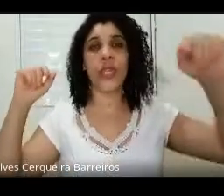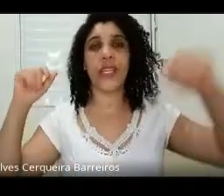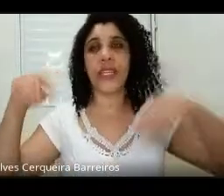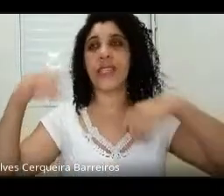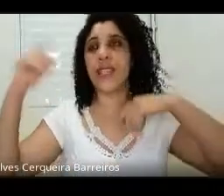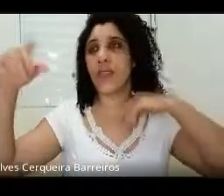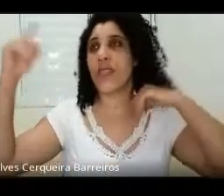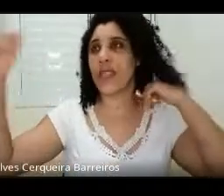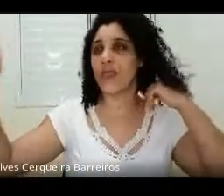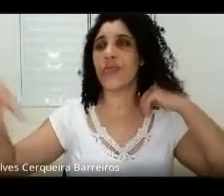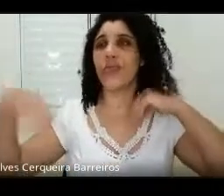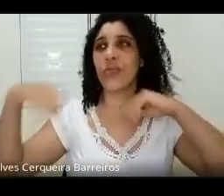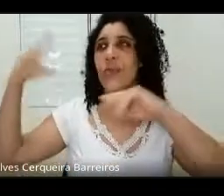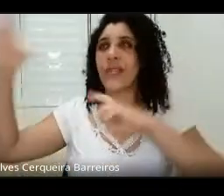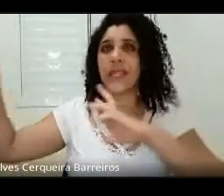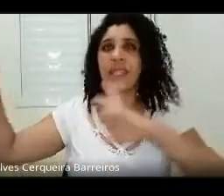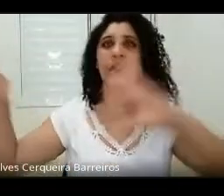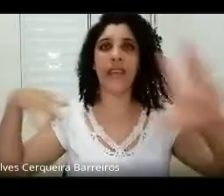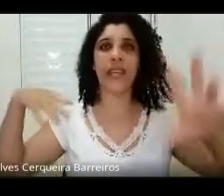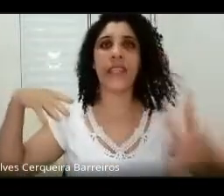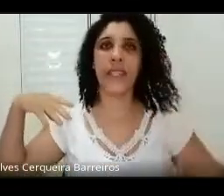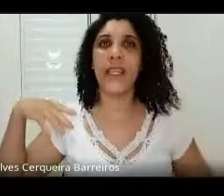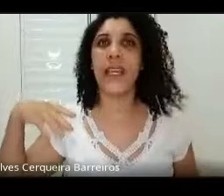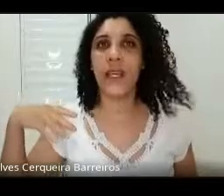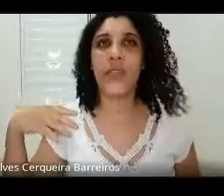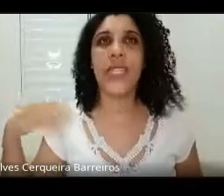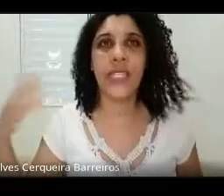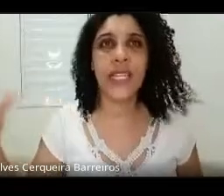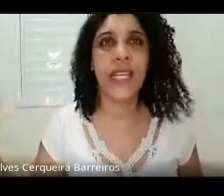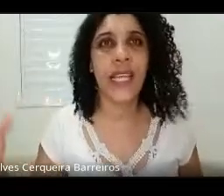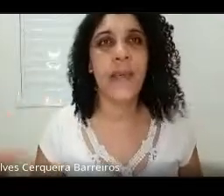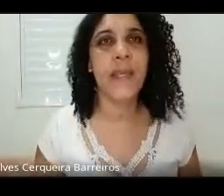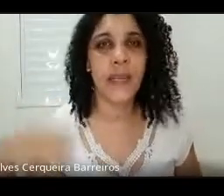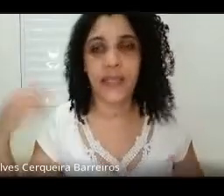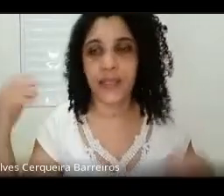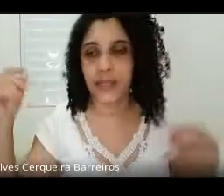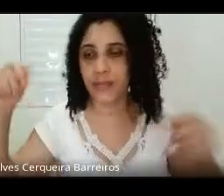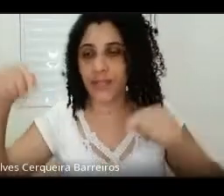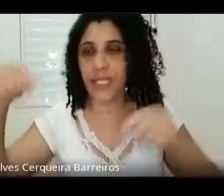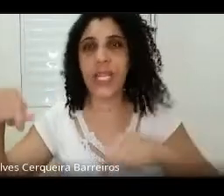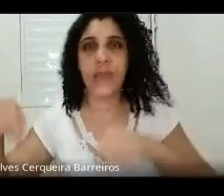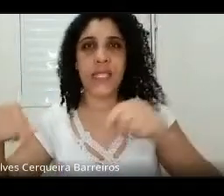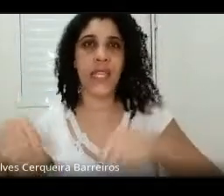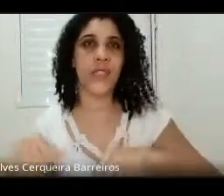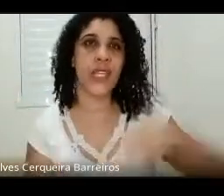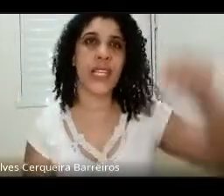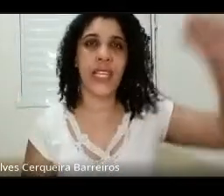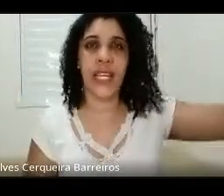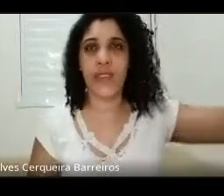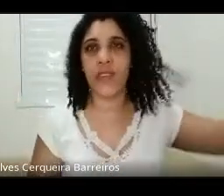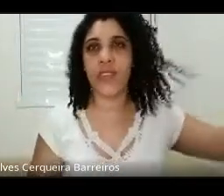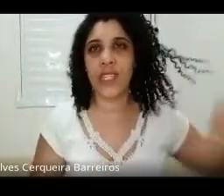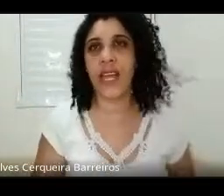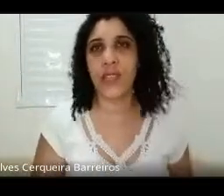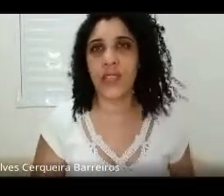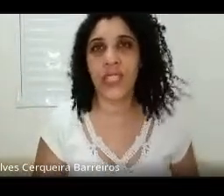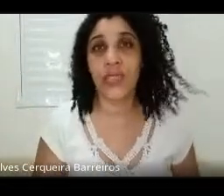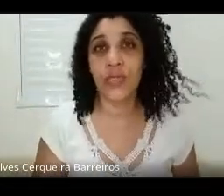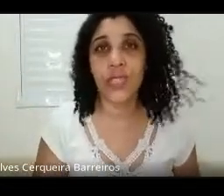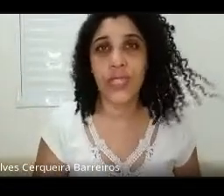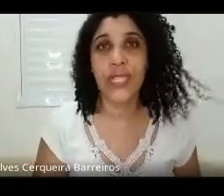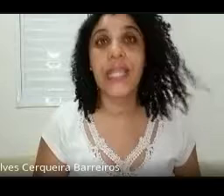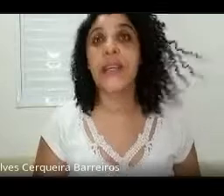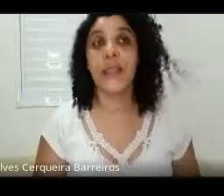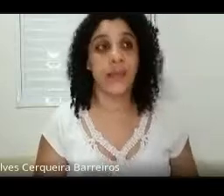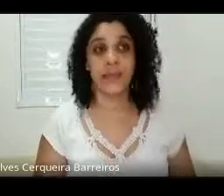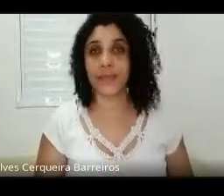o surdo aqui, se ele conversar com um surdo americano, ele vai conseguir entender, né? A mesma libras que ele utiliza aqui, ele vai utilizar lá nos Estados